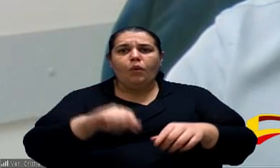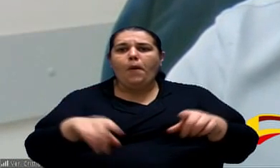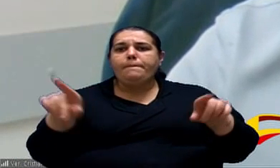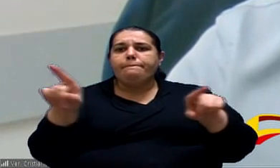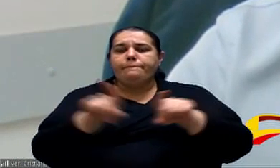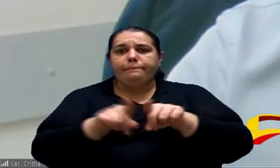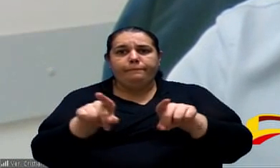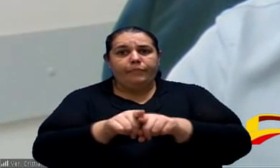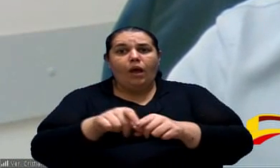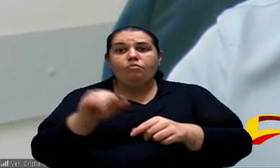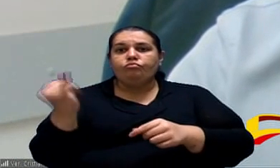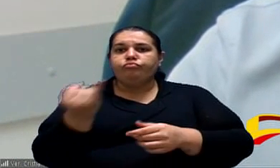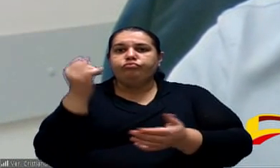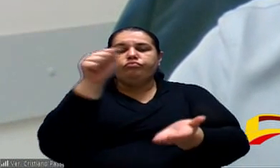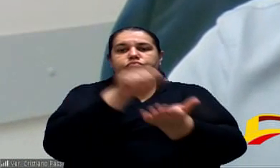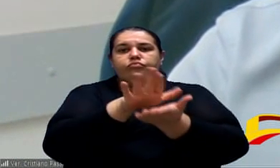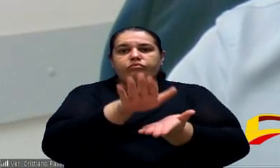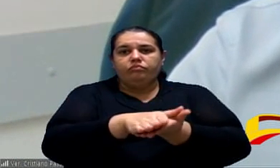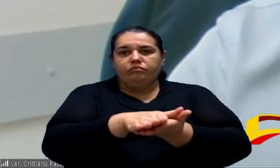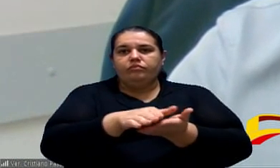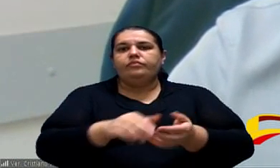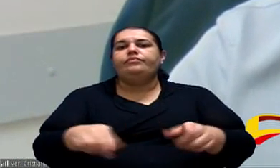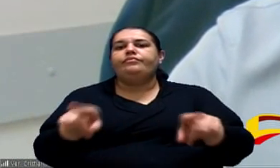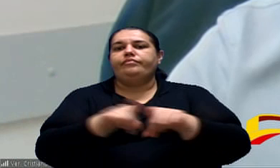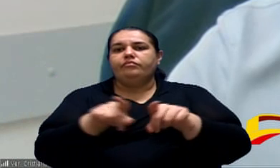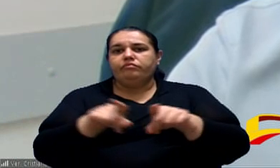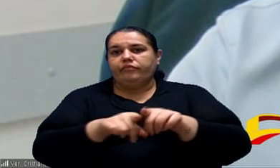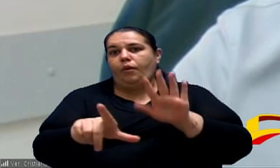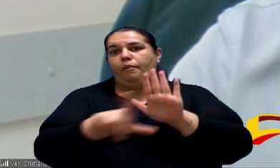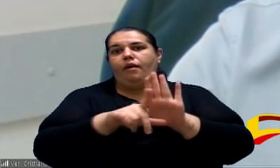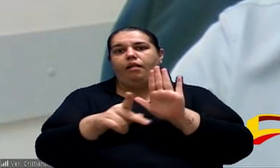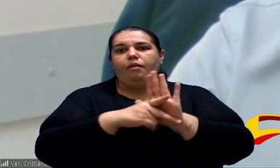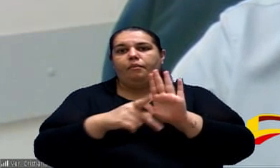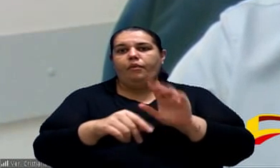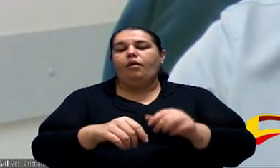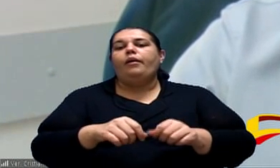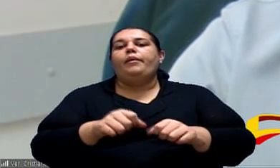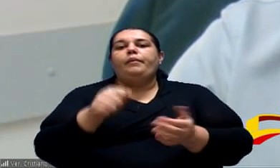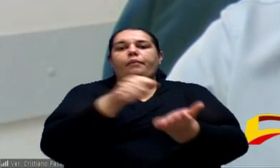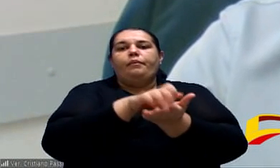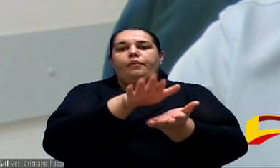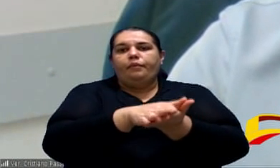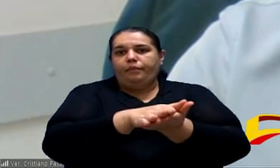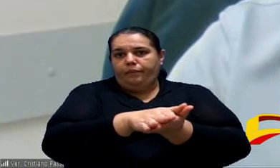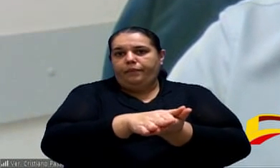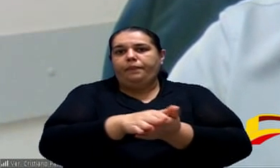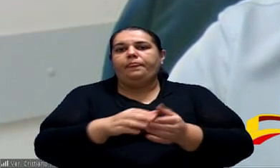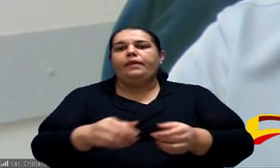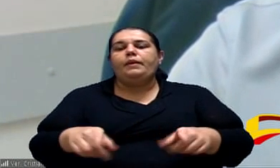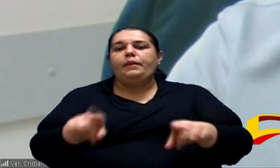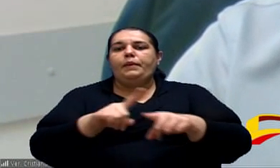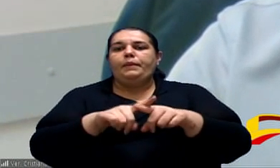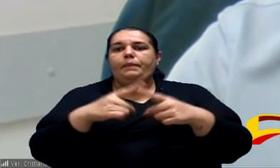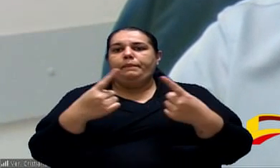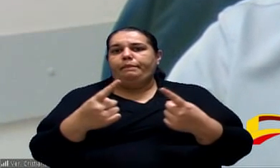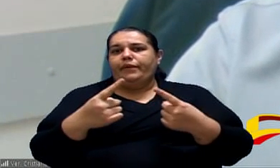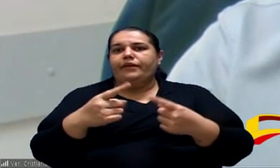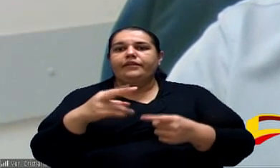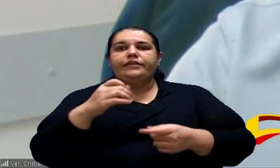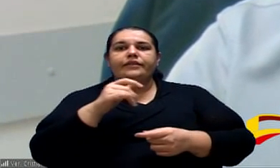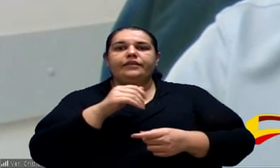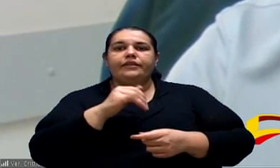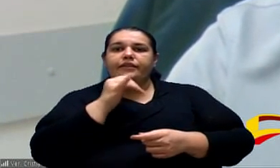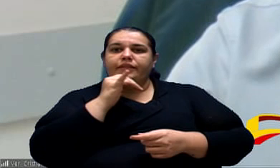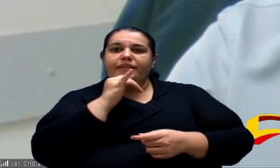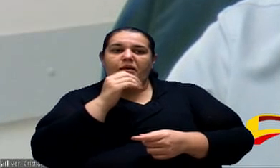respeito da multa também, né? Porque uma coisa é você colocar uma lei para multar um comércio menor, e pagar 5 mil, outra coisa, um